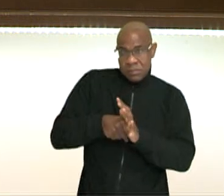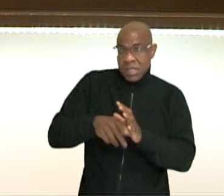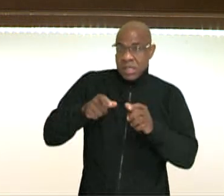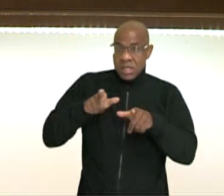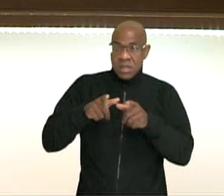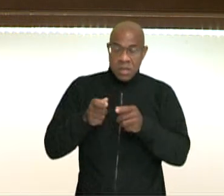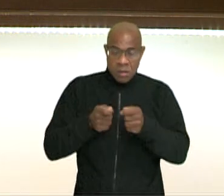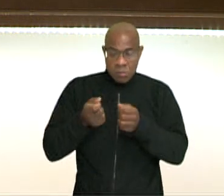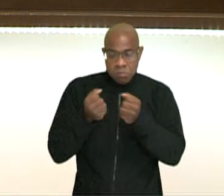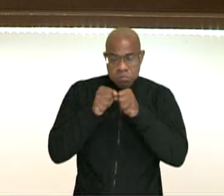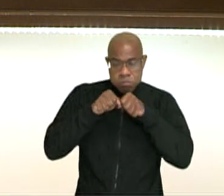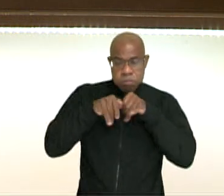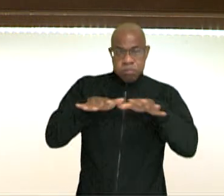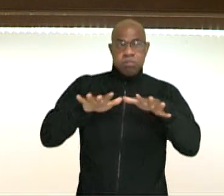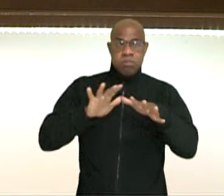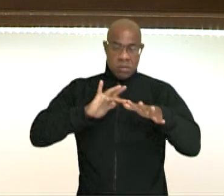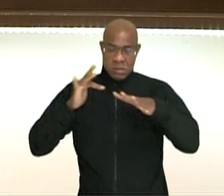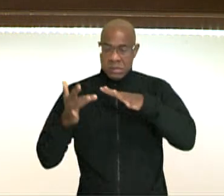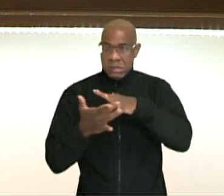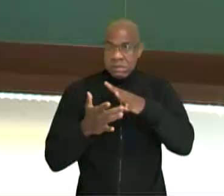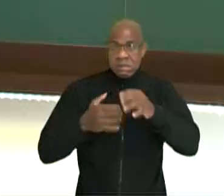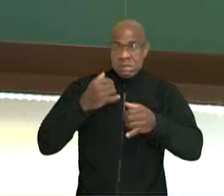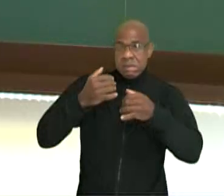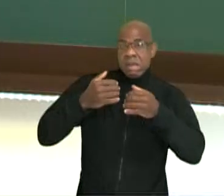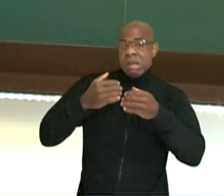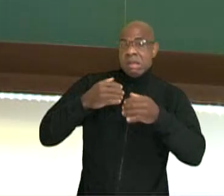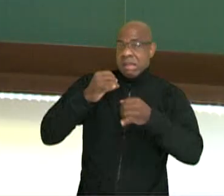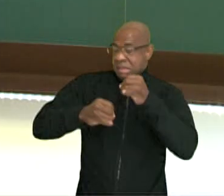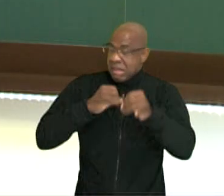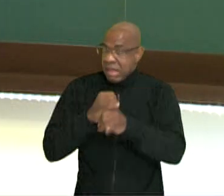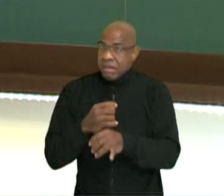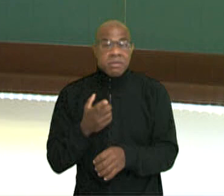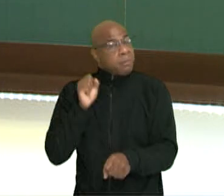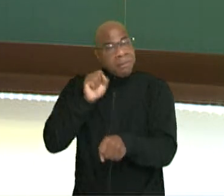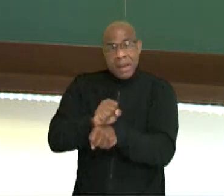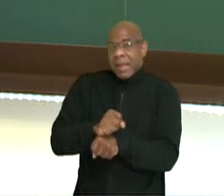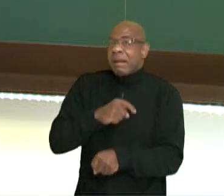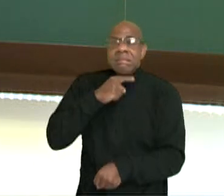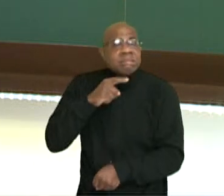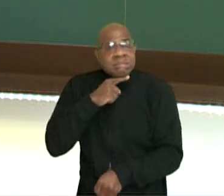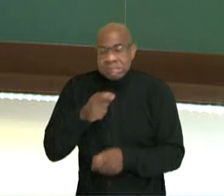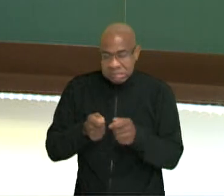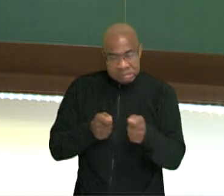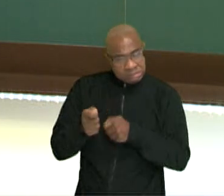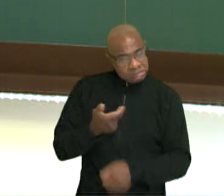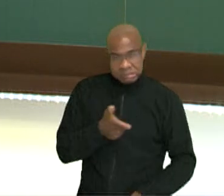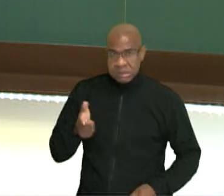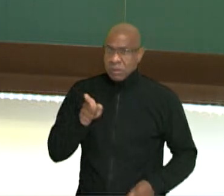mais controle de onde irão parar. Você concorda com essa afirmação?